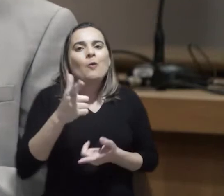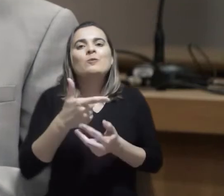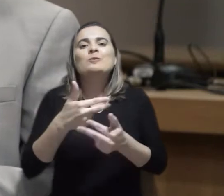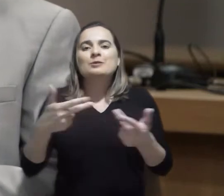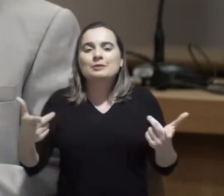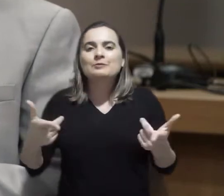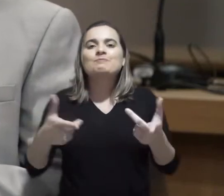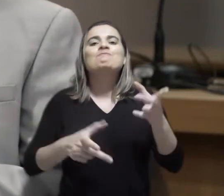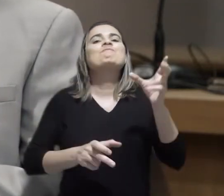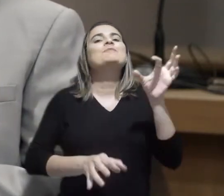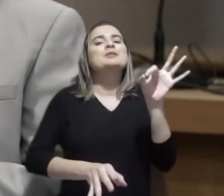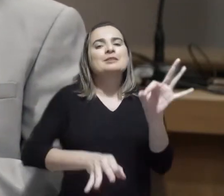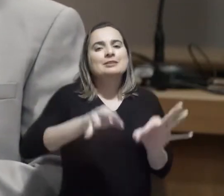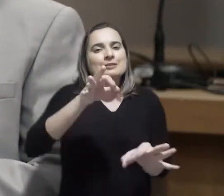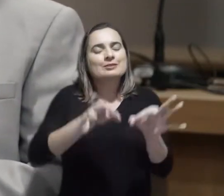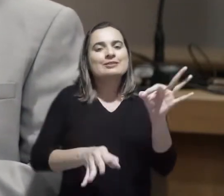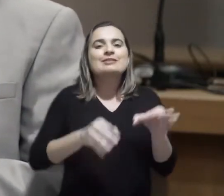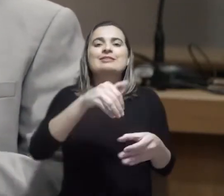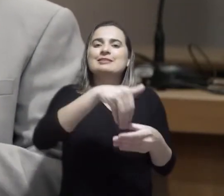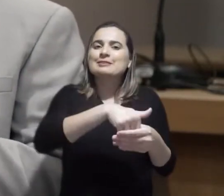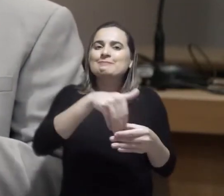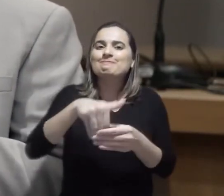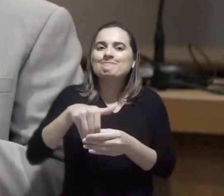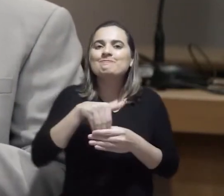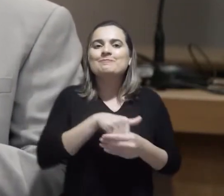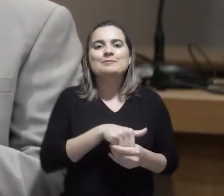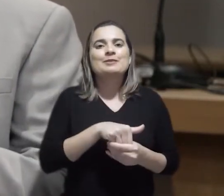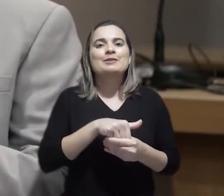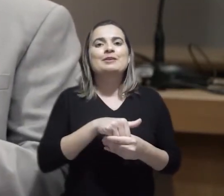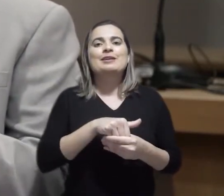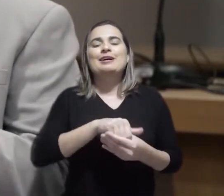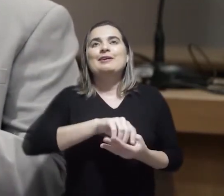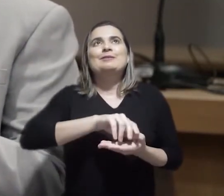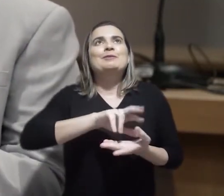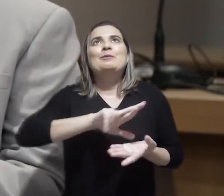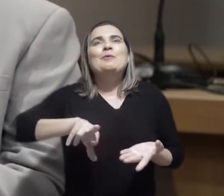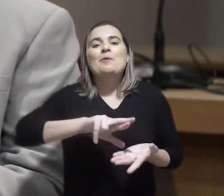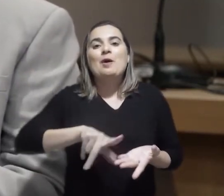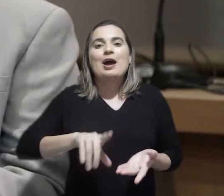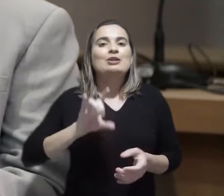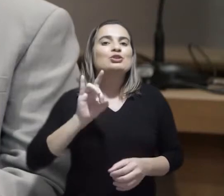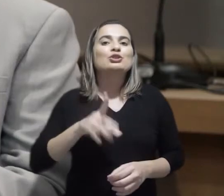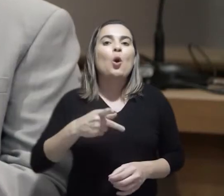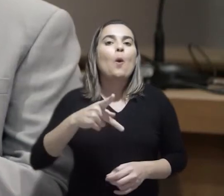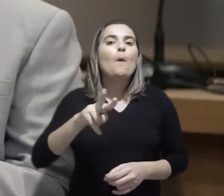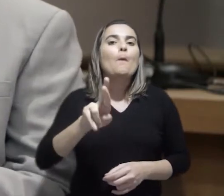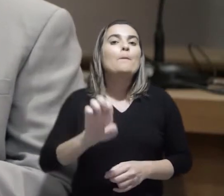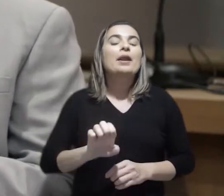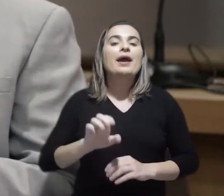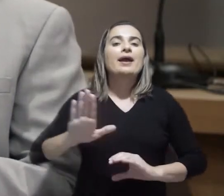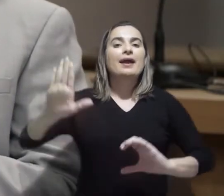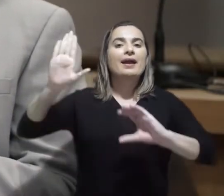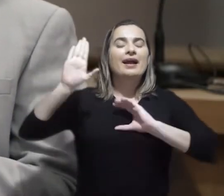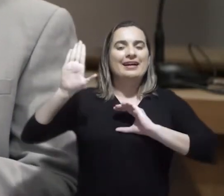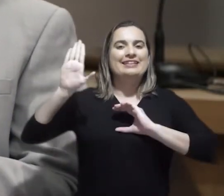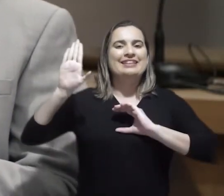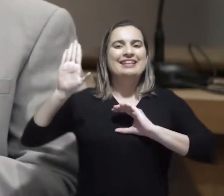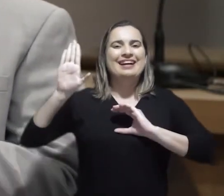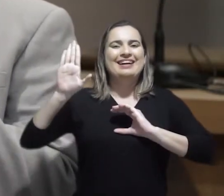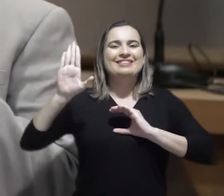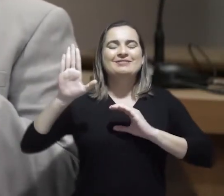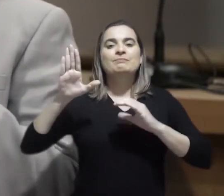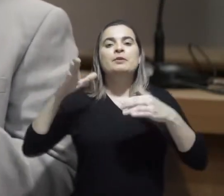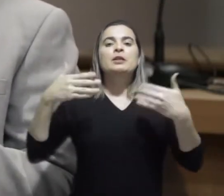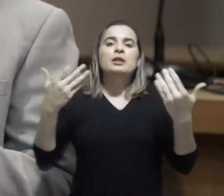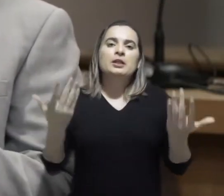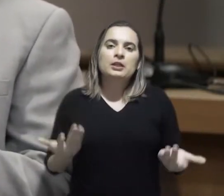processo judicial eleitoral. De fato, não é apenas aquele pré-candidato que está sujeito com